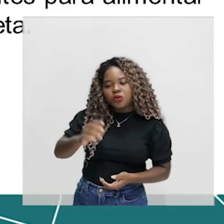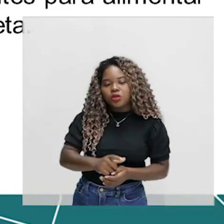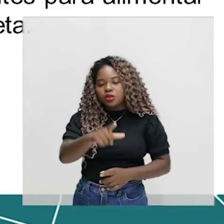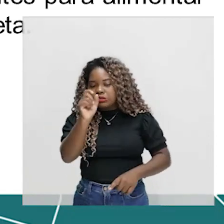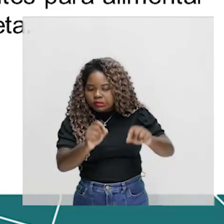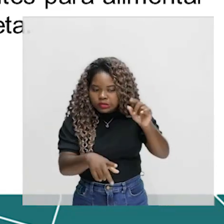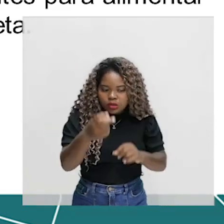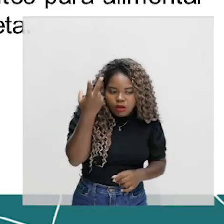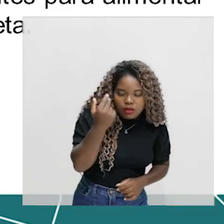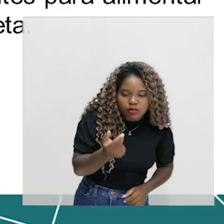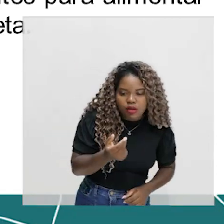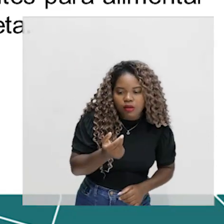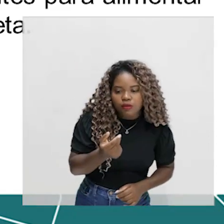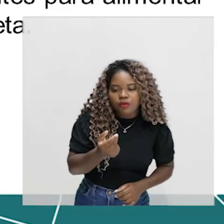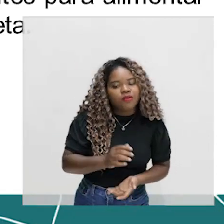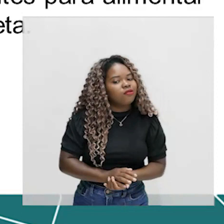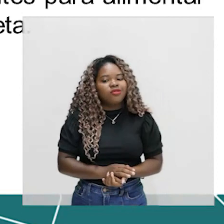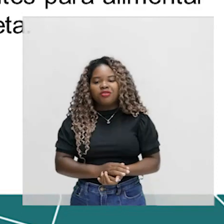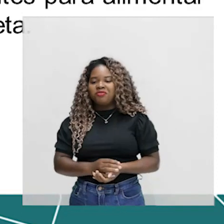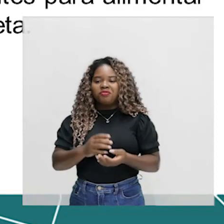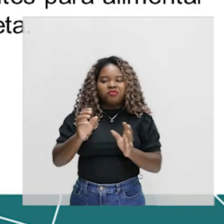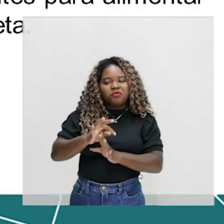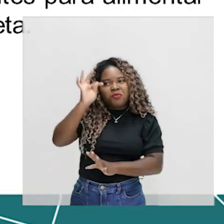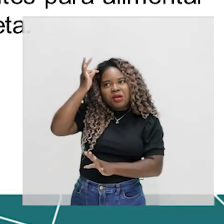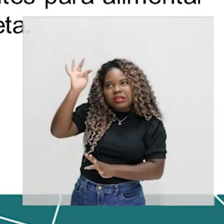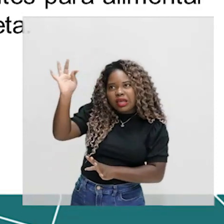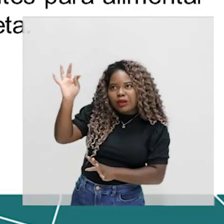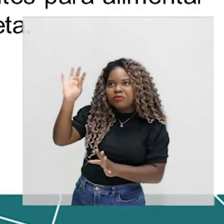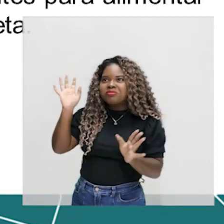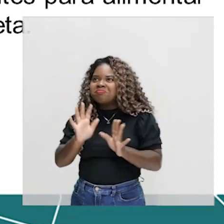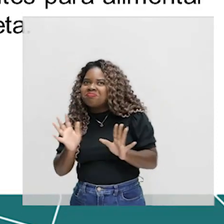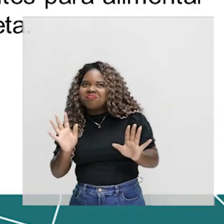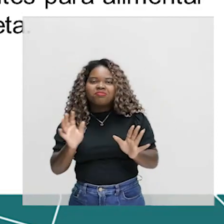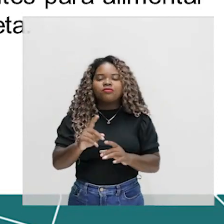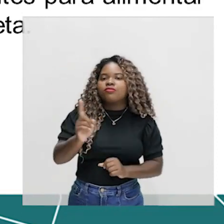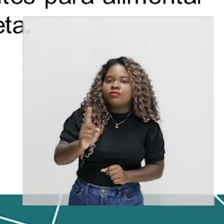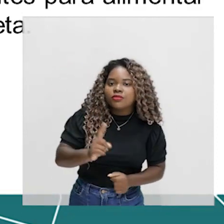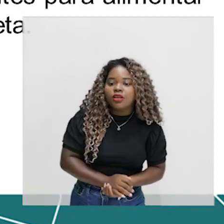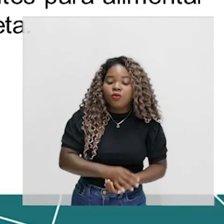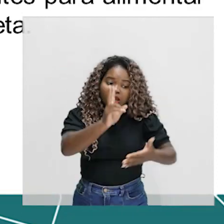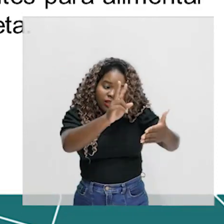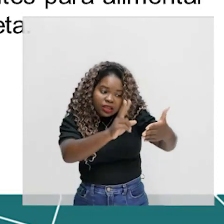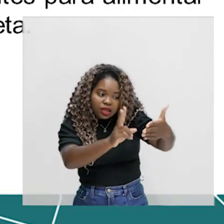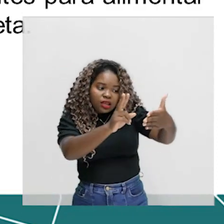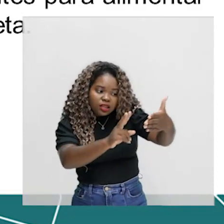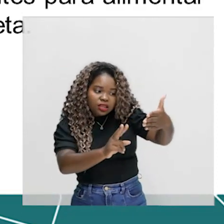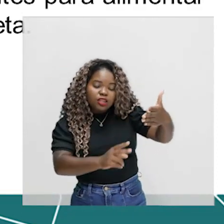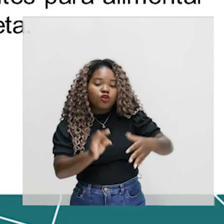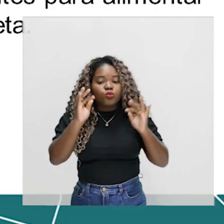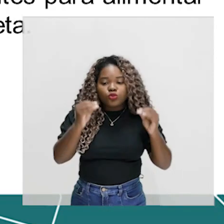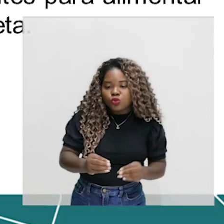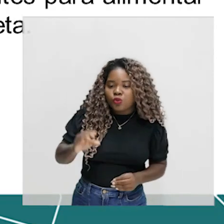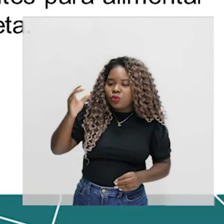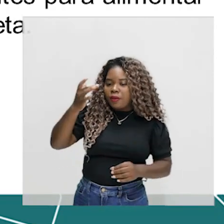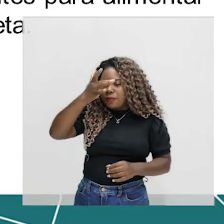teoria do nada ele tinha que ter os seus referenciais teóricos ele Lia bastante como todo cientista tem que fazer